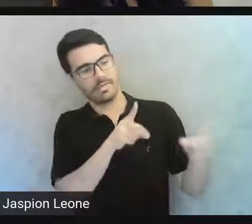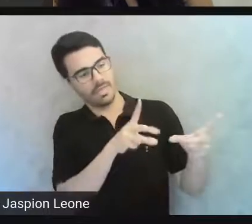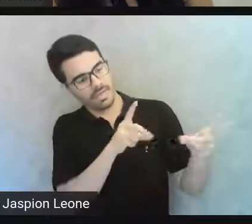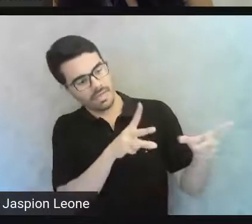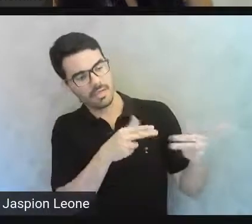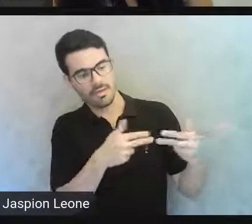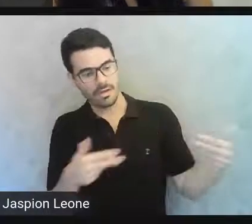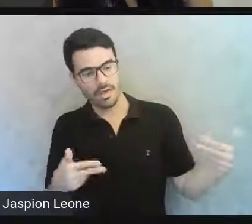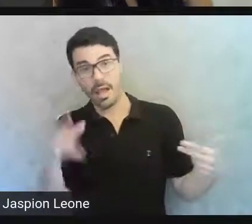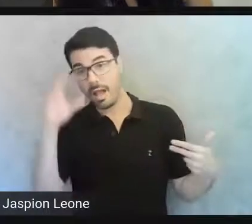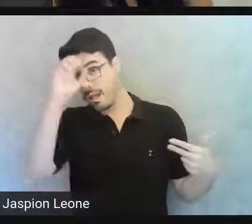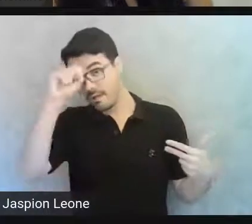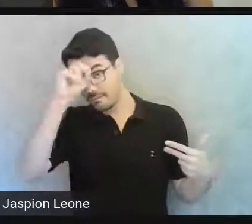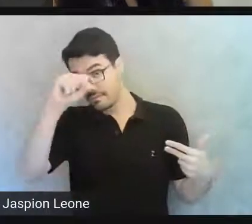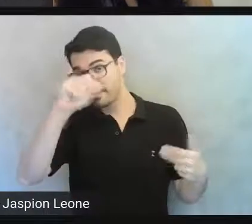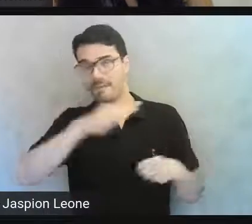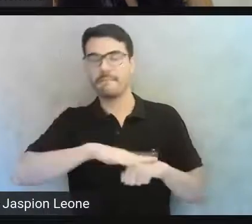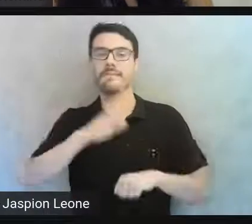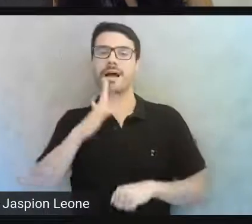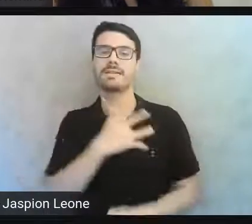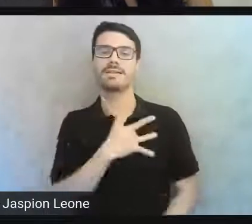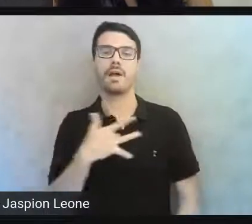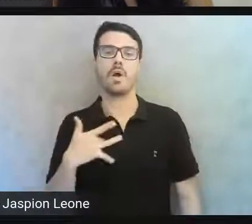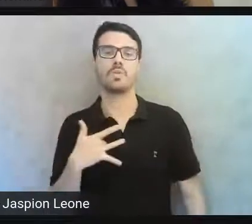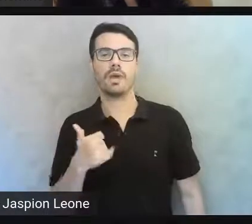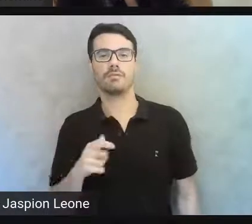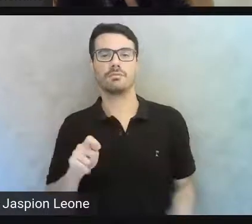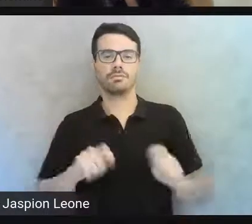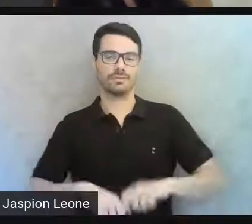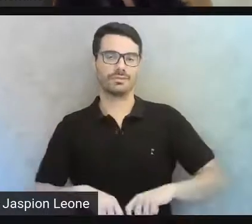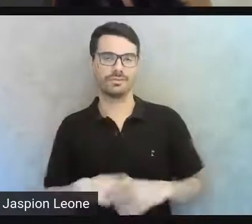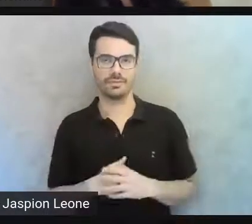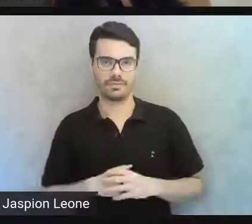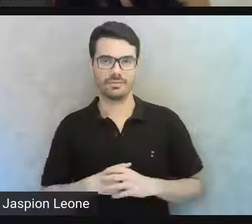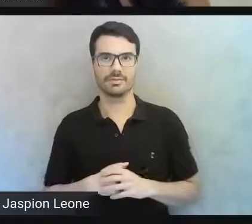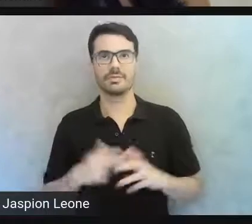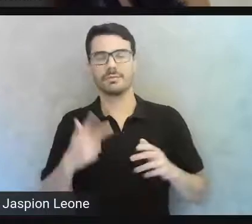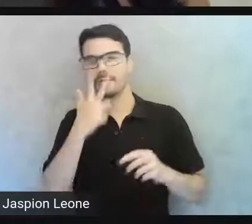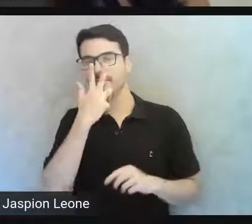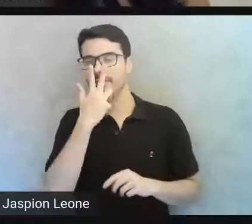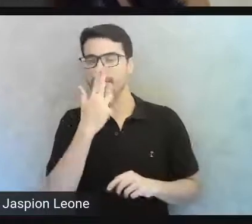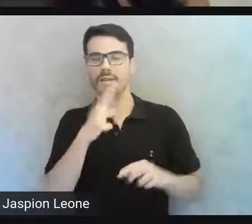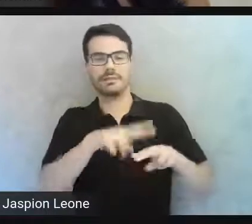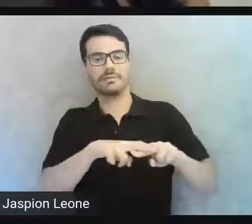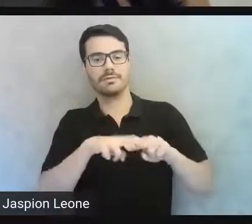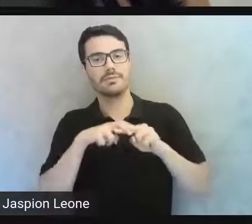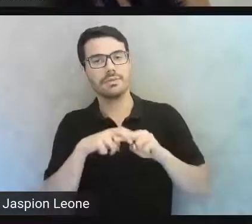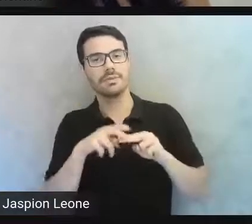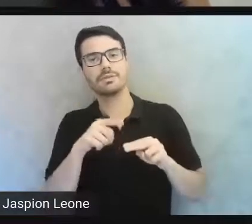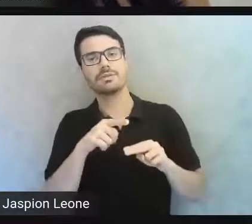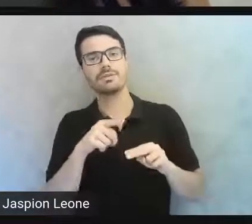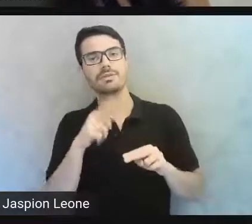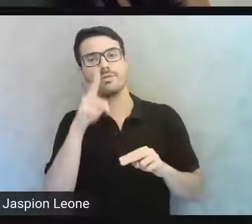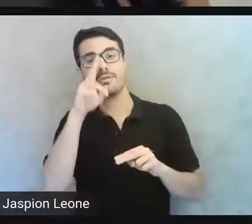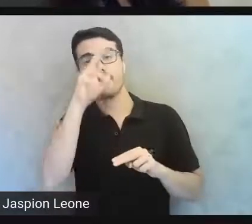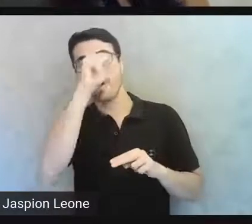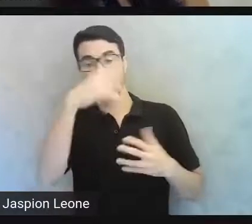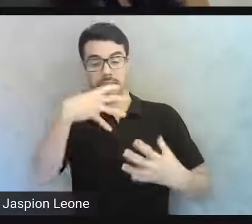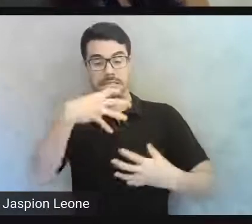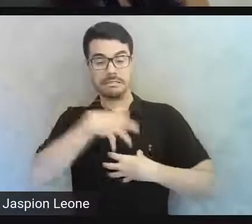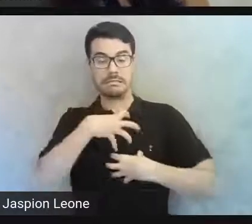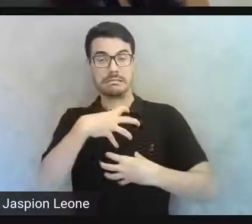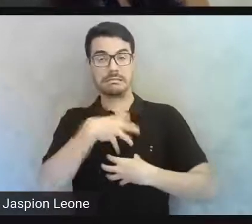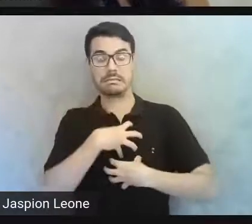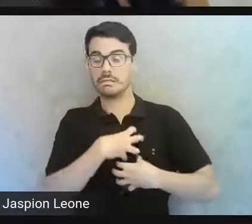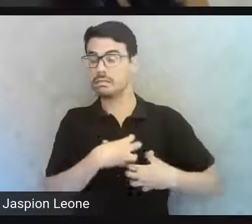aprender a lidar com isso da forma mais saudável possível. Por isso que entra tão forte nas questões emocionais também, né, Paulo? Como o Paulo falou. Quer dizer, é muito difícil, a pessoa